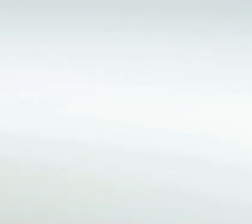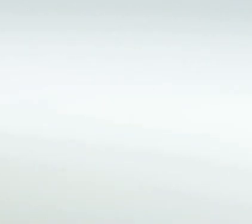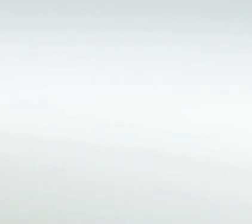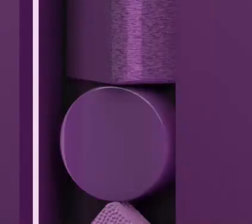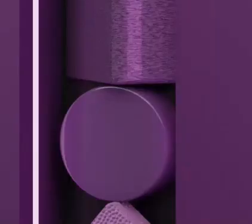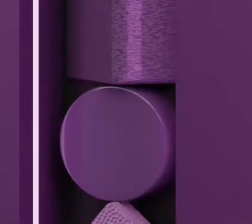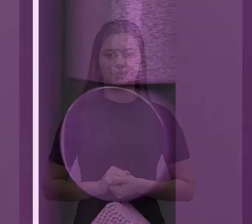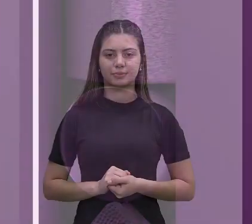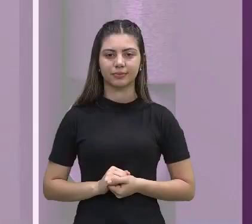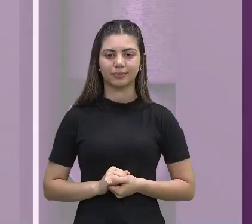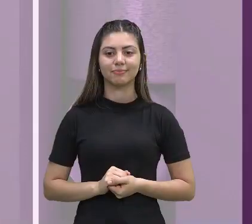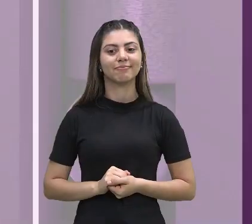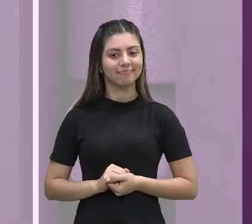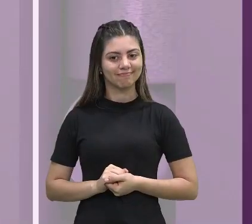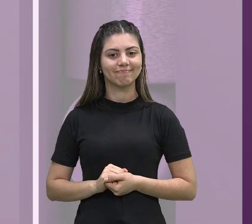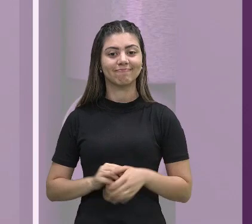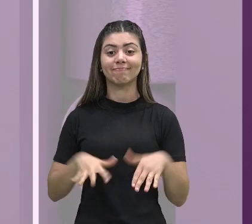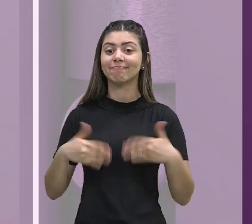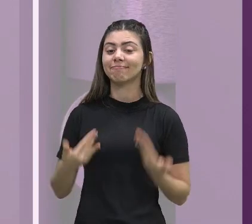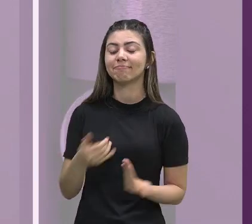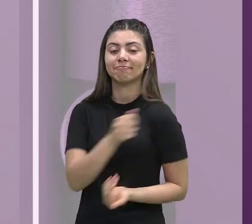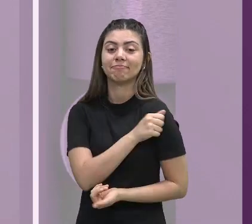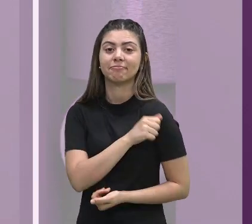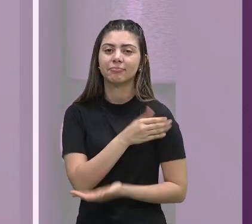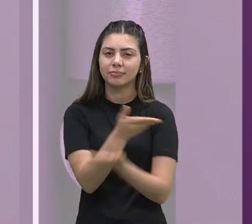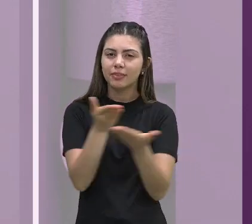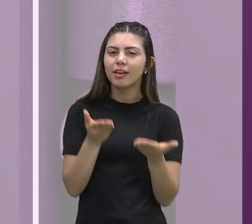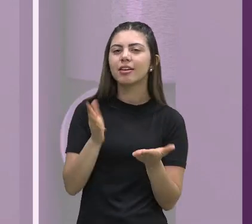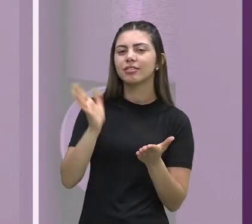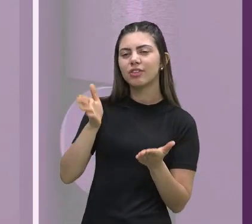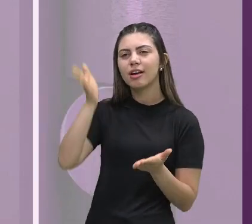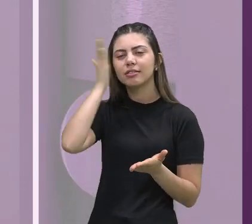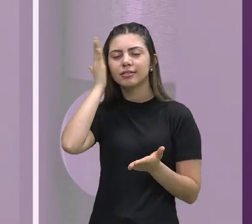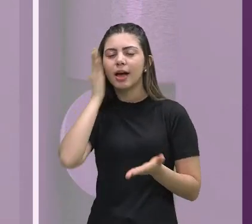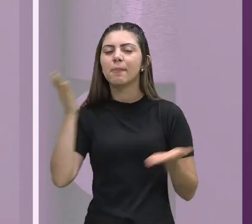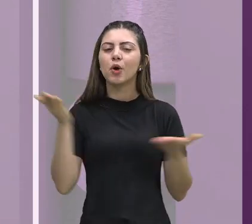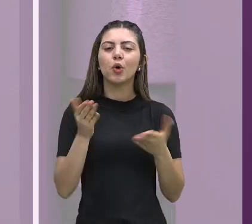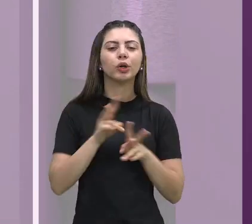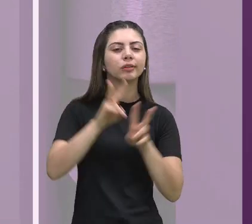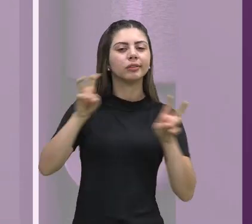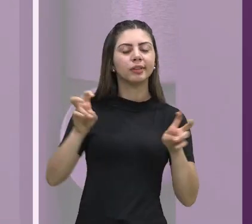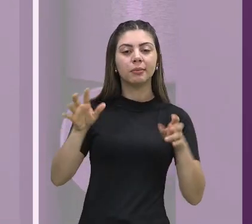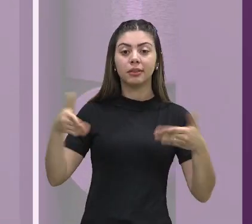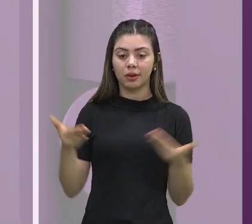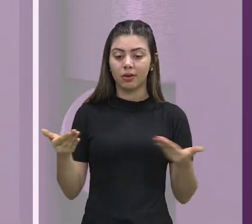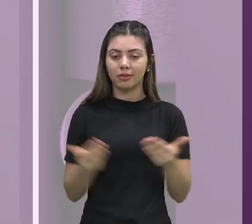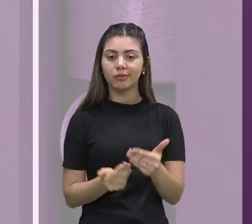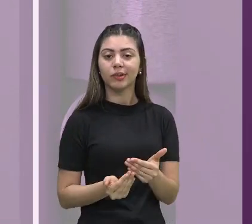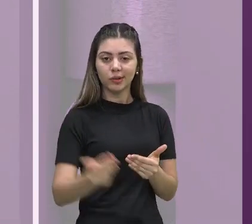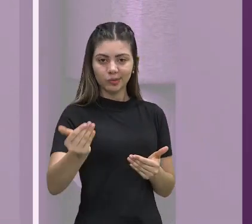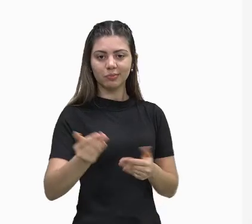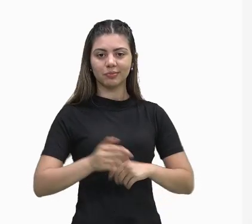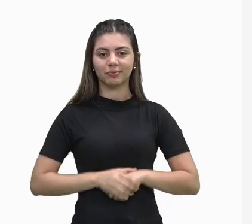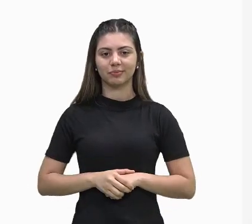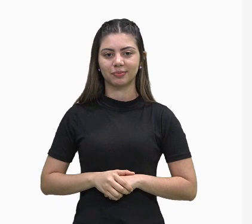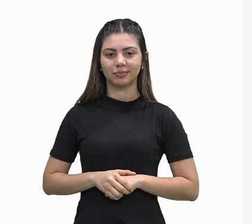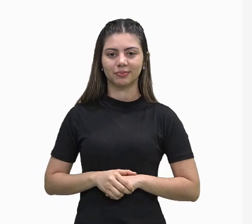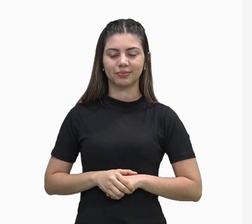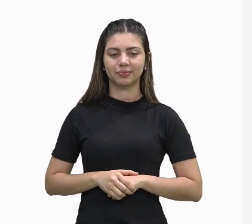bem muito bem queridos alunos agora que vocês TM conhecimento do conteúdo da nossa aula de hoje vamos dar início à